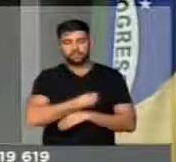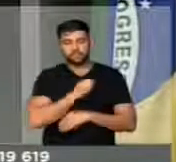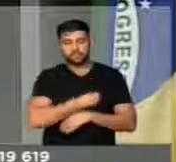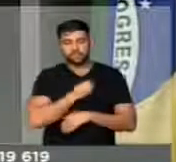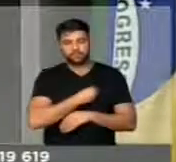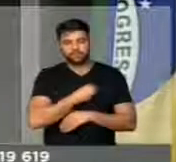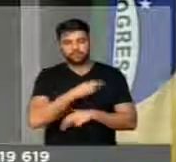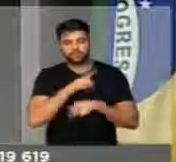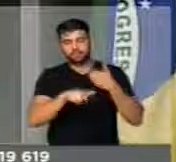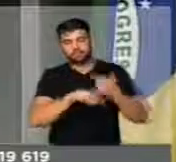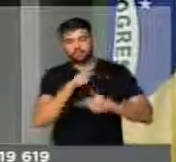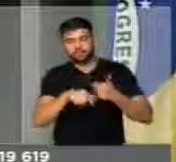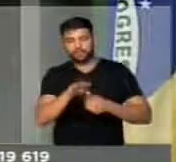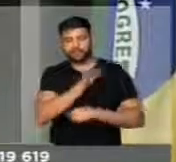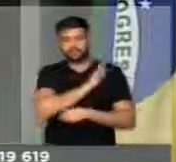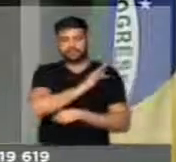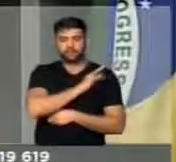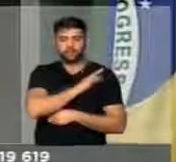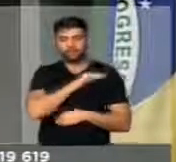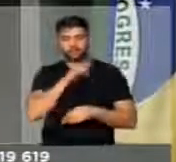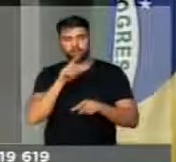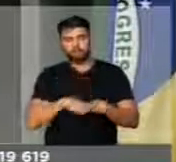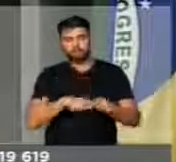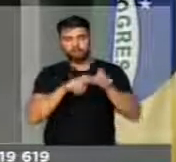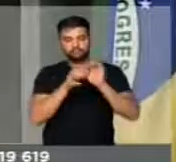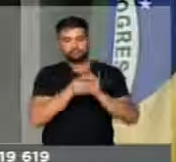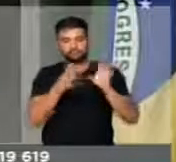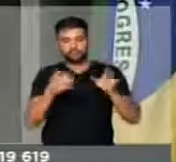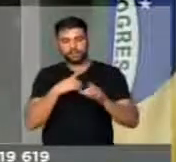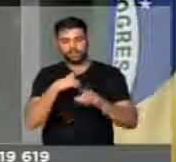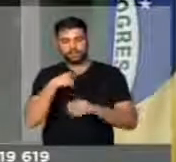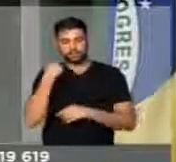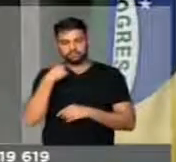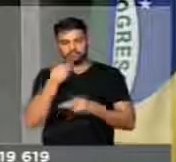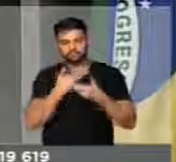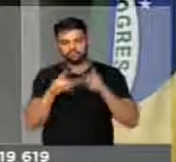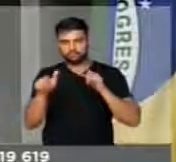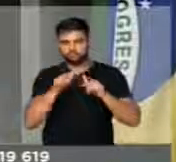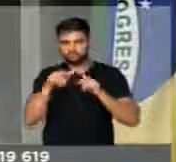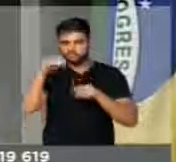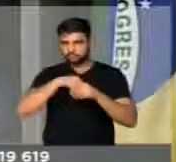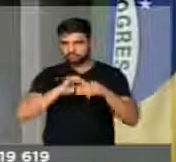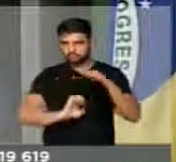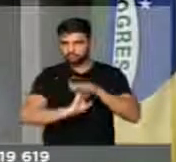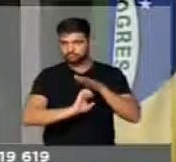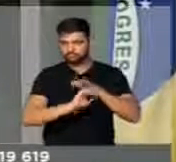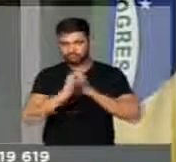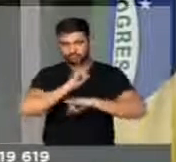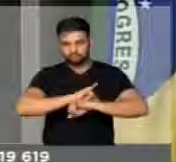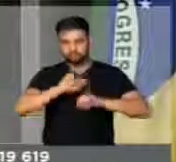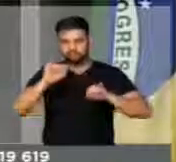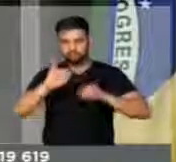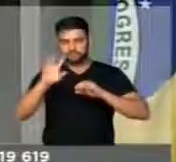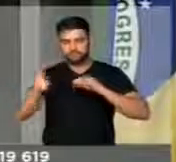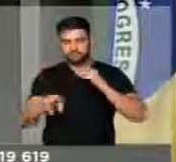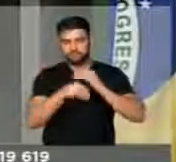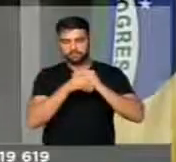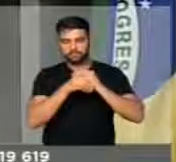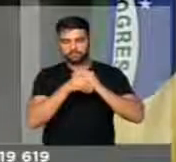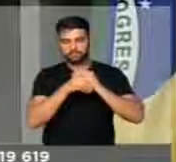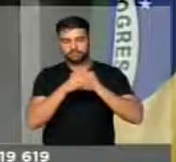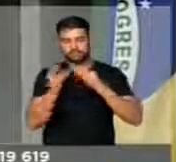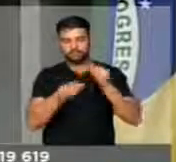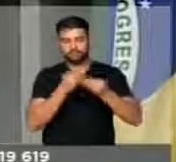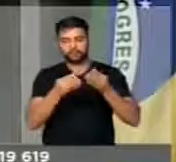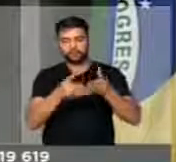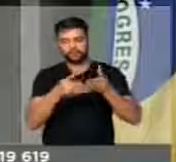importante para o trabalho técnico e autônomo da advocacia. Quero dizer que acrescentamos